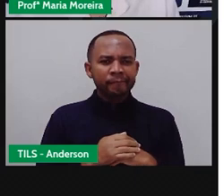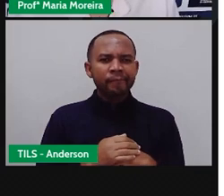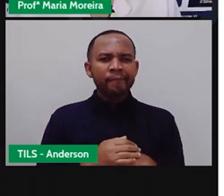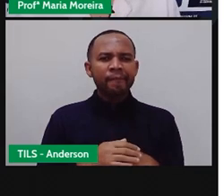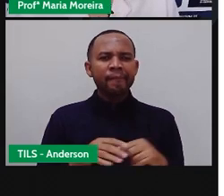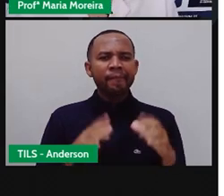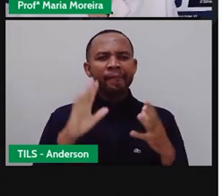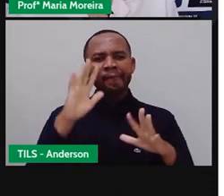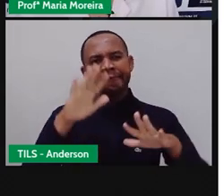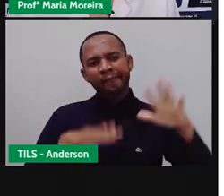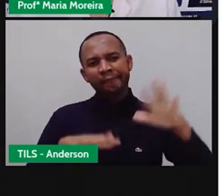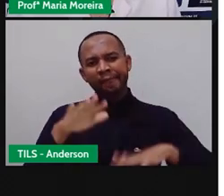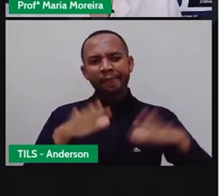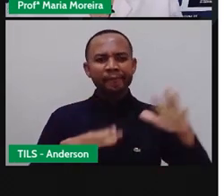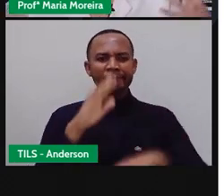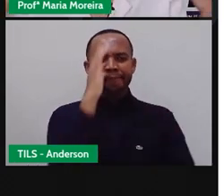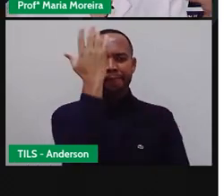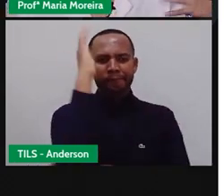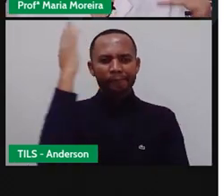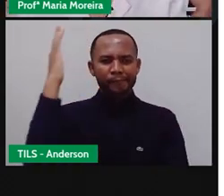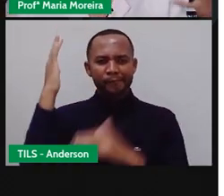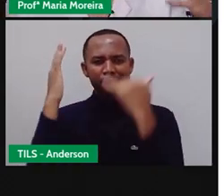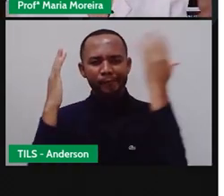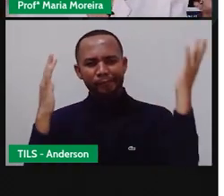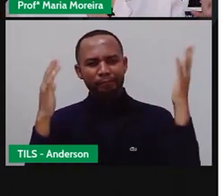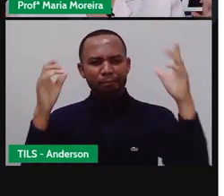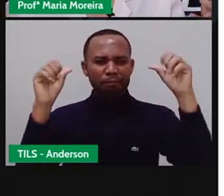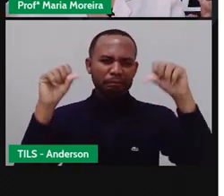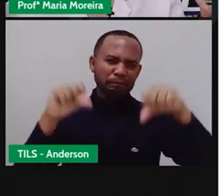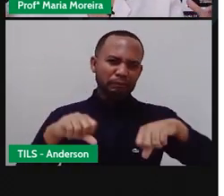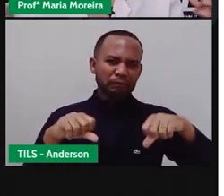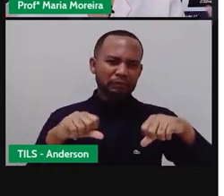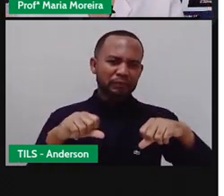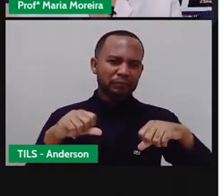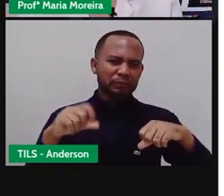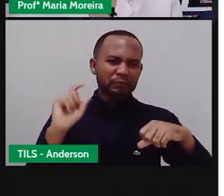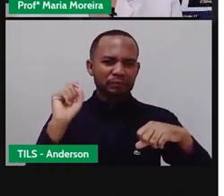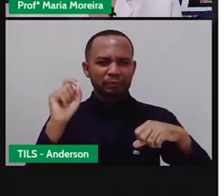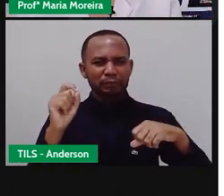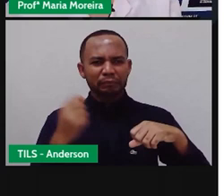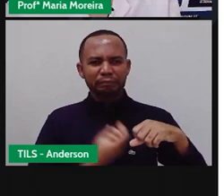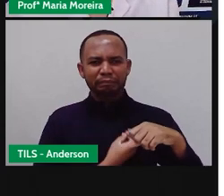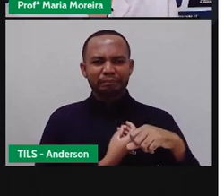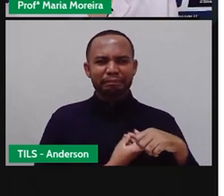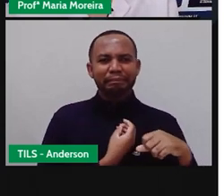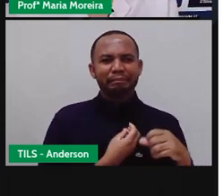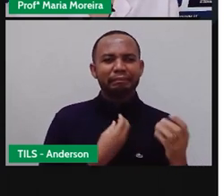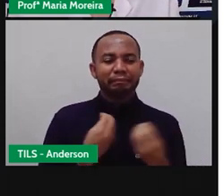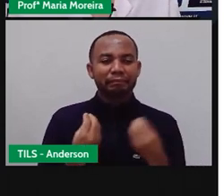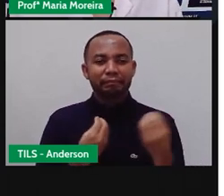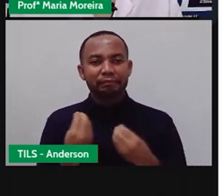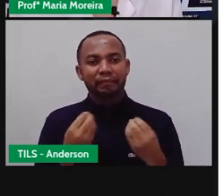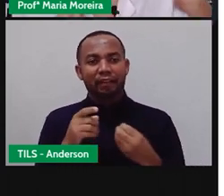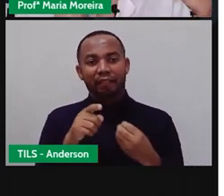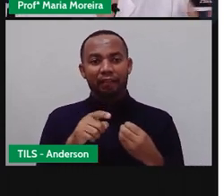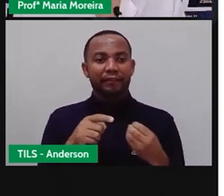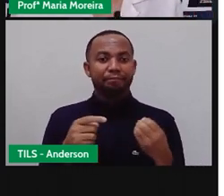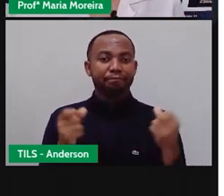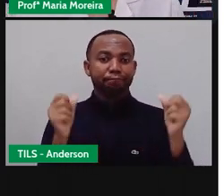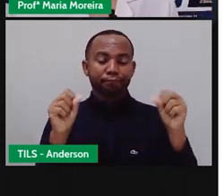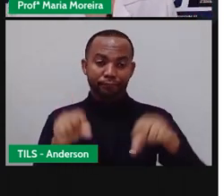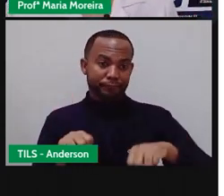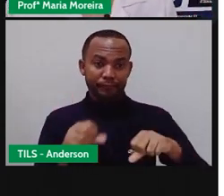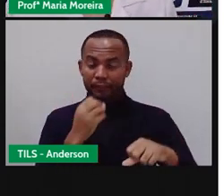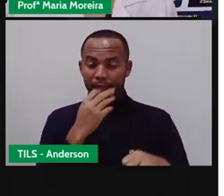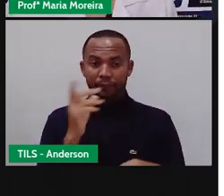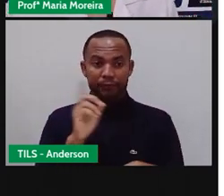plantas e animais Então olha a quantidade de coisas aí que podem influenciar na natureza influenciar de uma